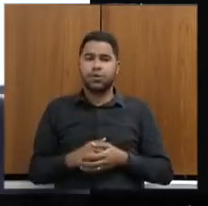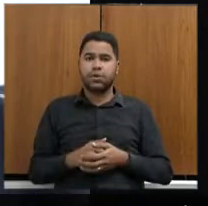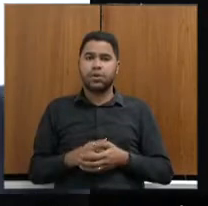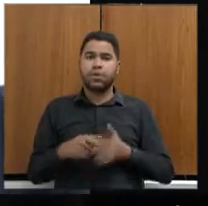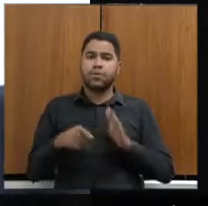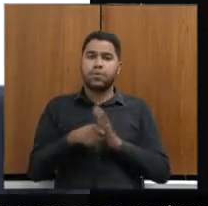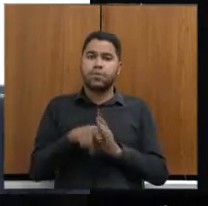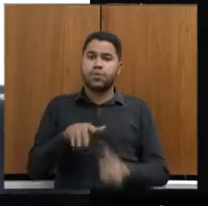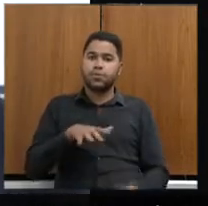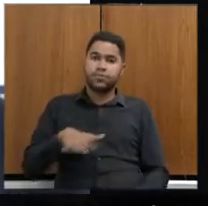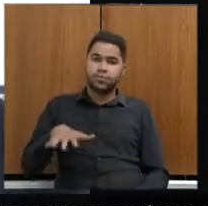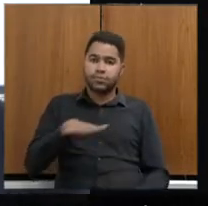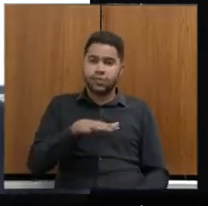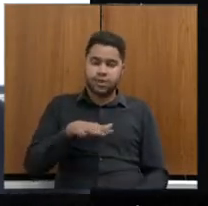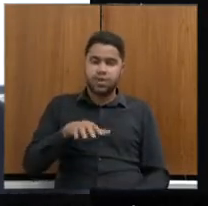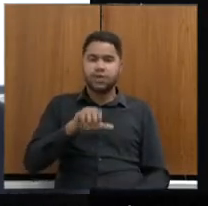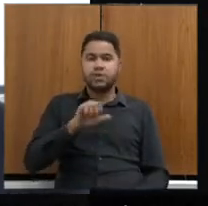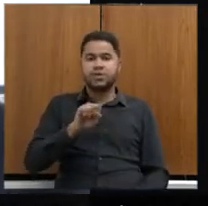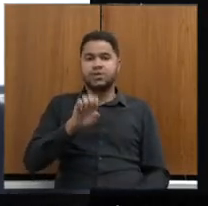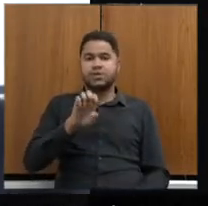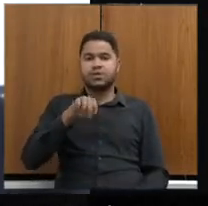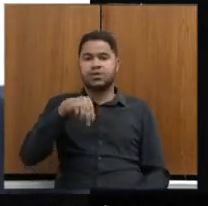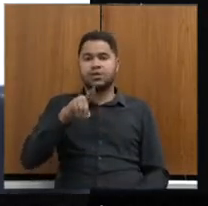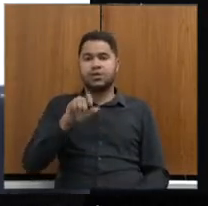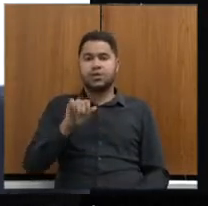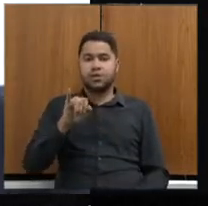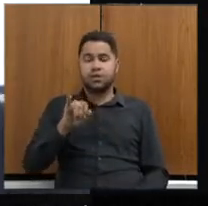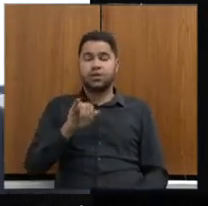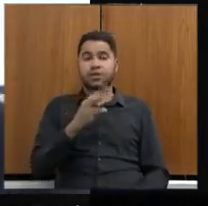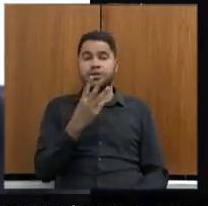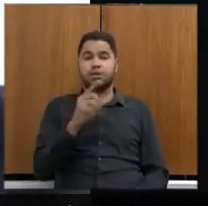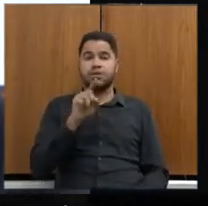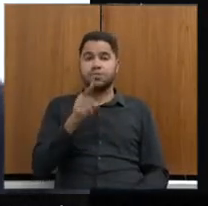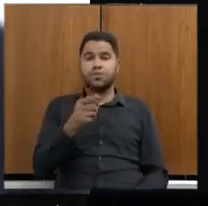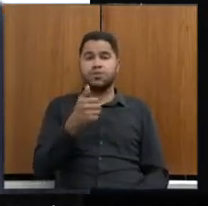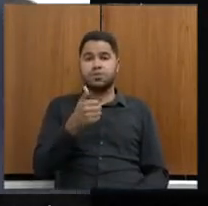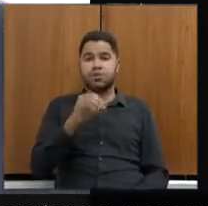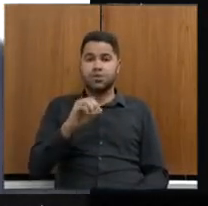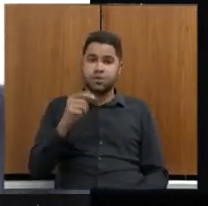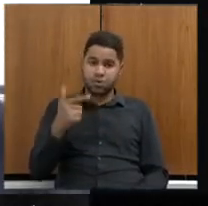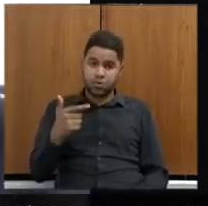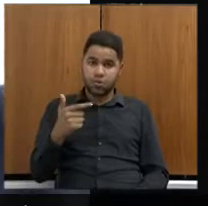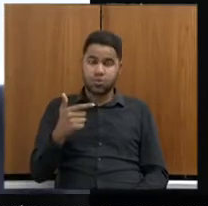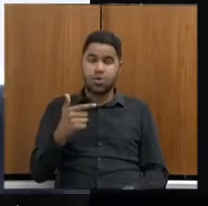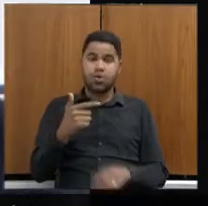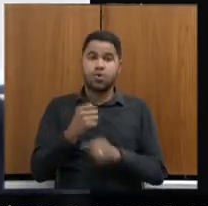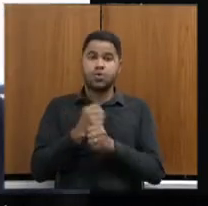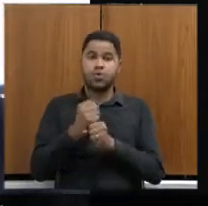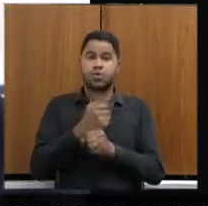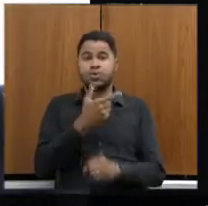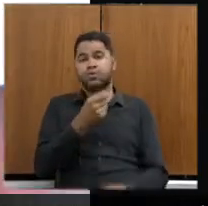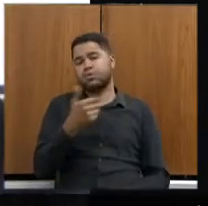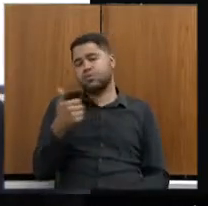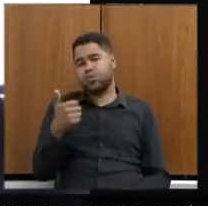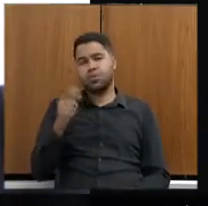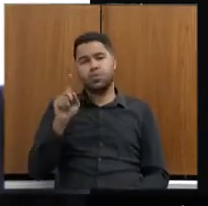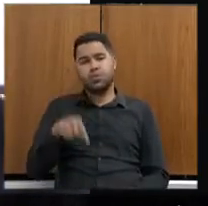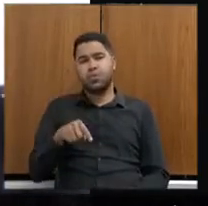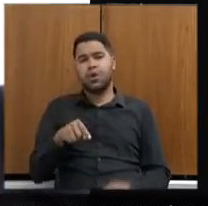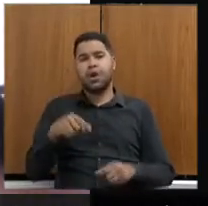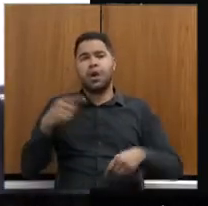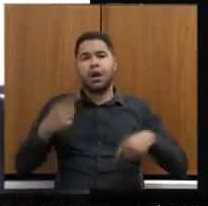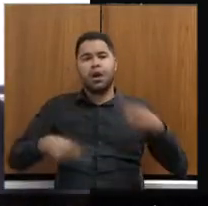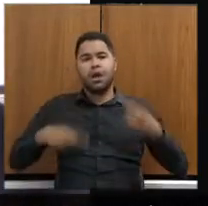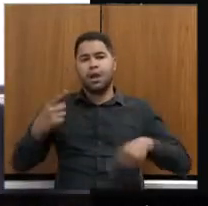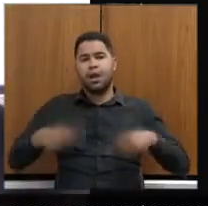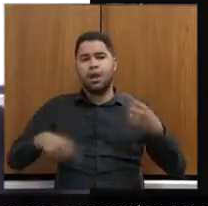semad ief resolução 3.102 de 2001 que foi motivo de Um Grande Debate